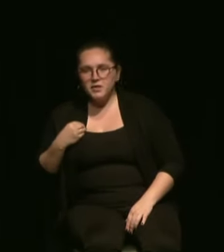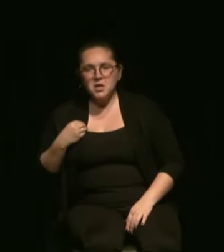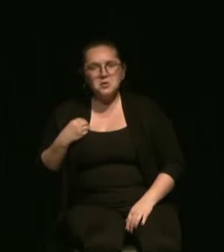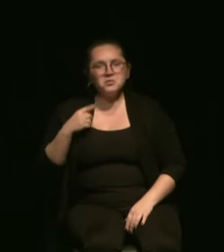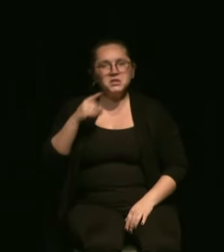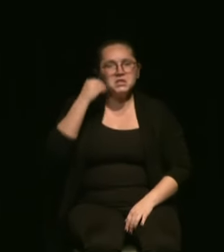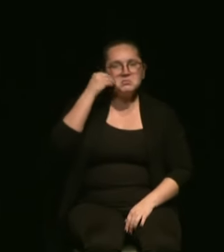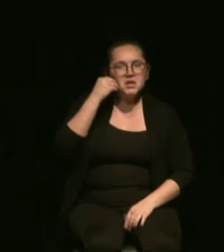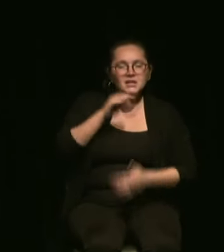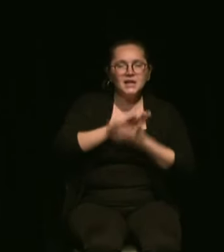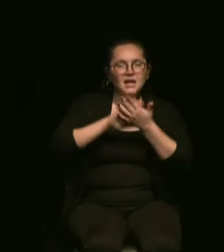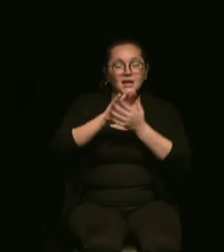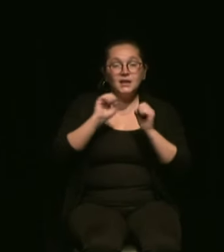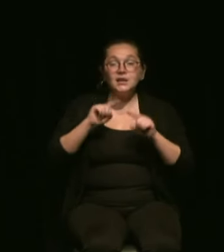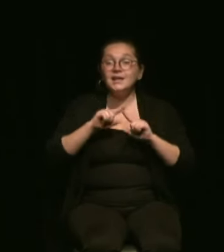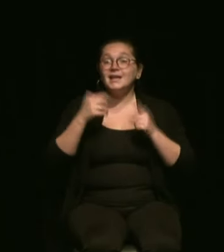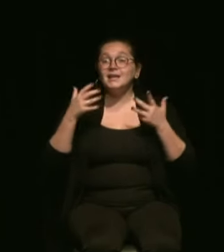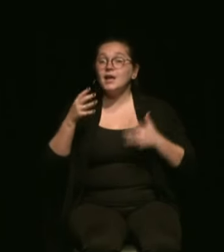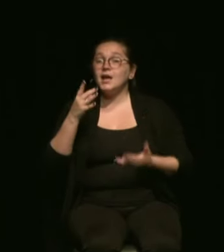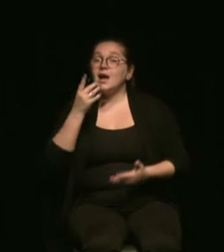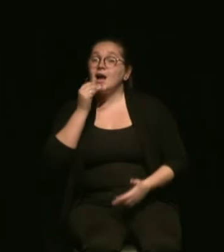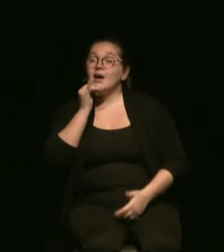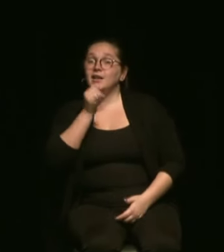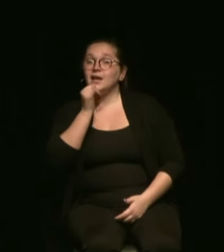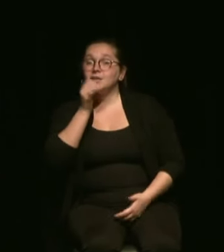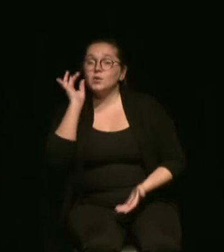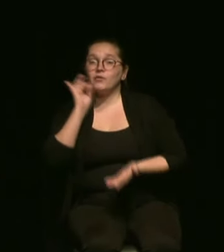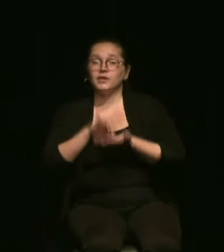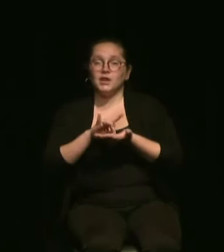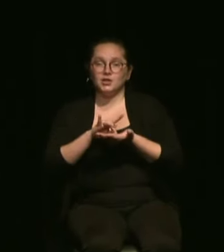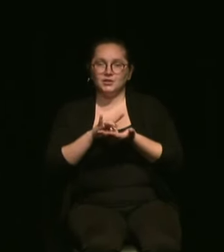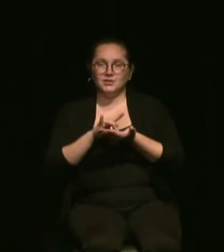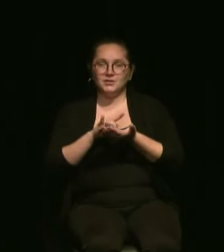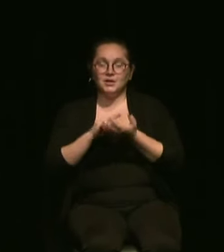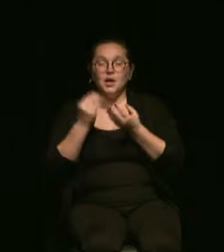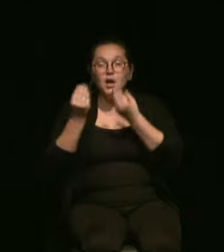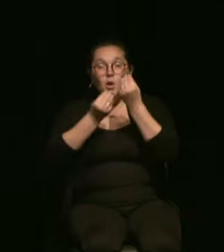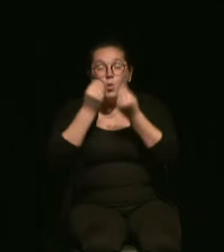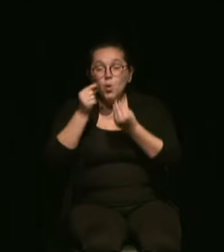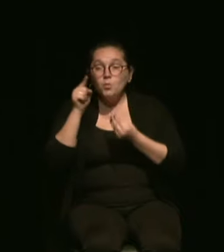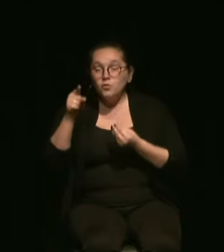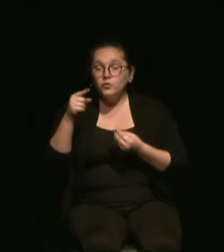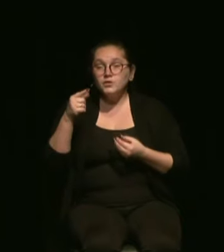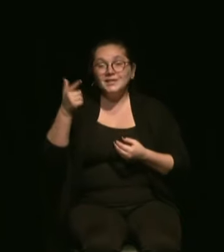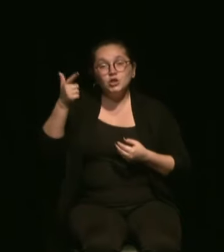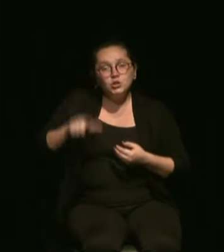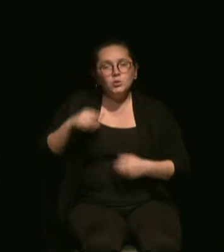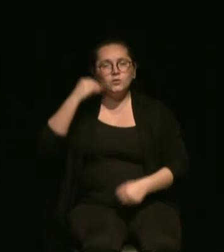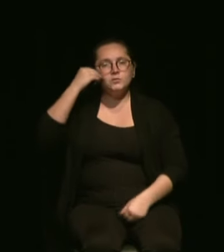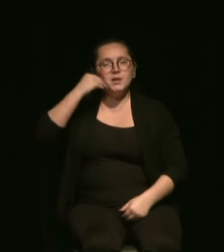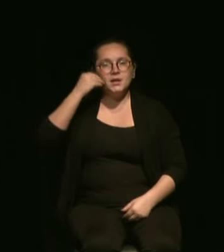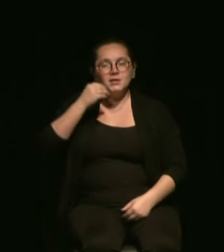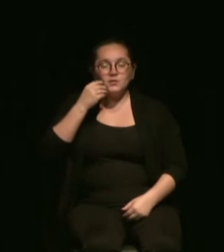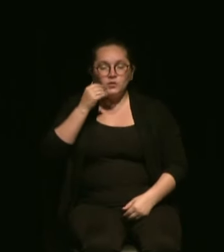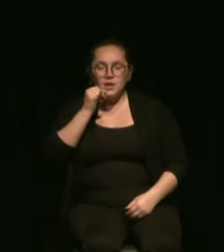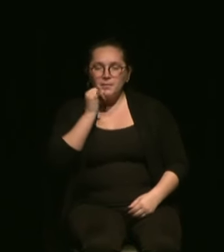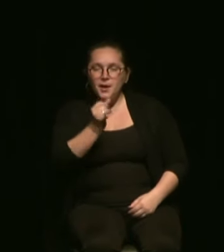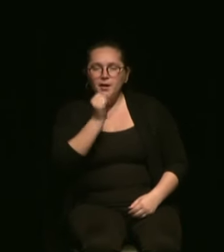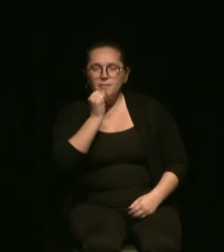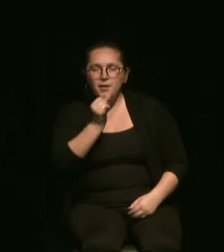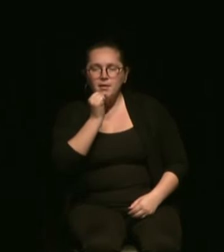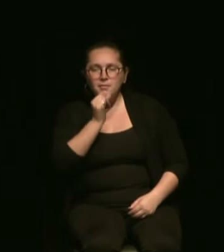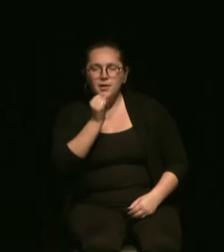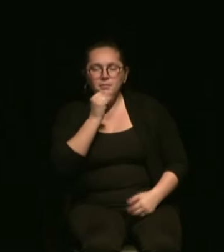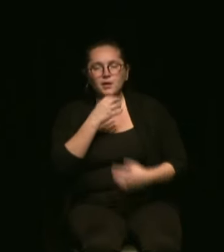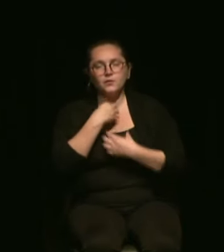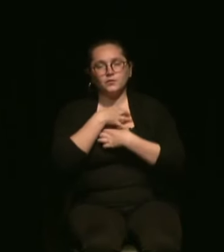Ele está interessado na verdade da narração. Na verdade, de como você vive a experiência de narrar. E aí,